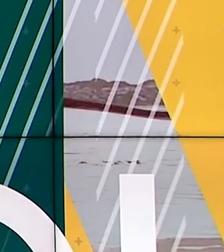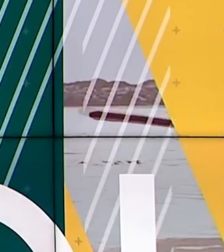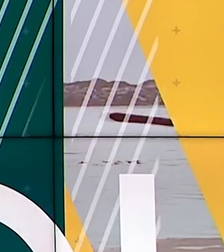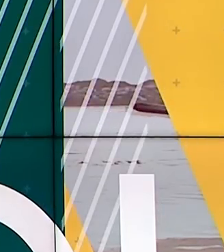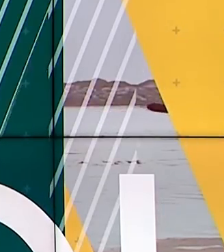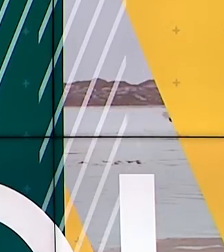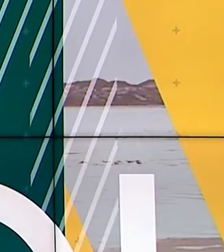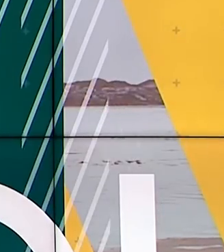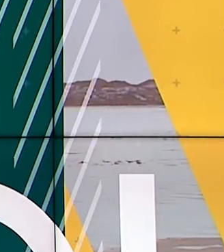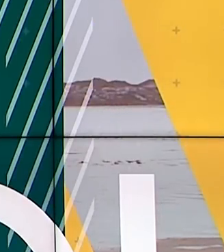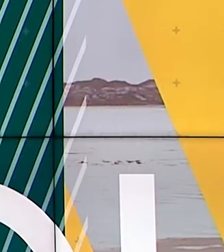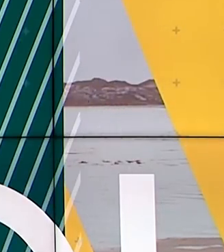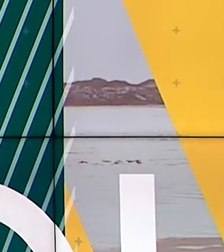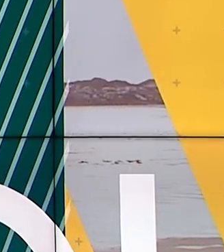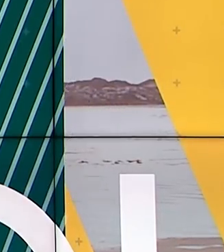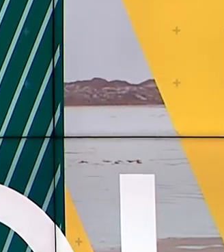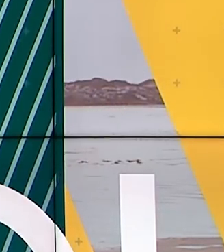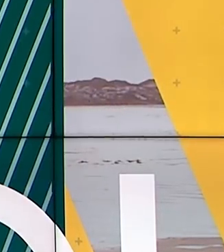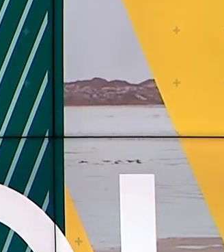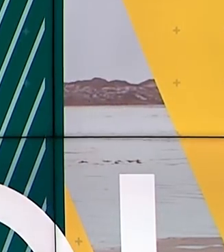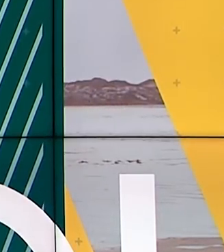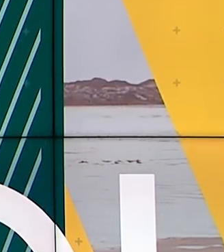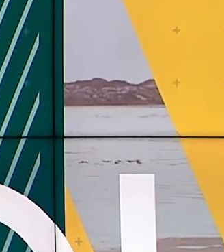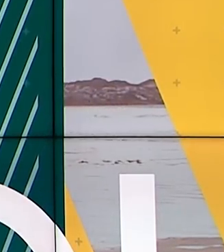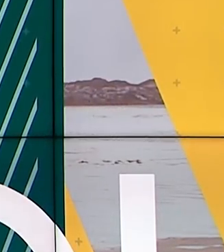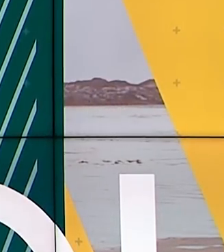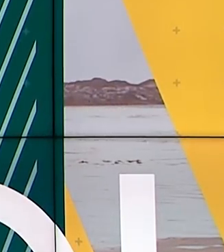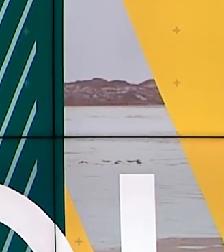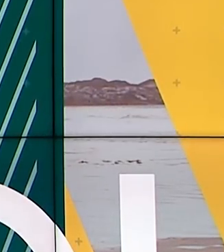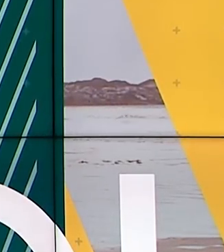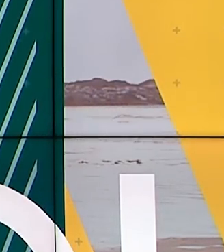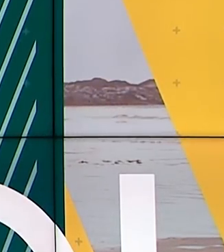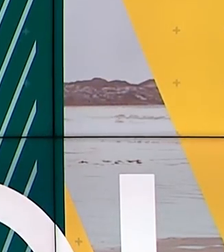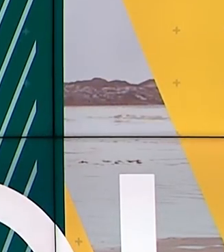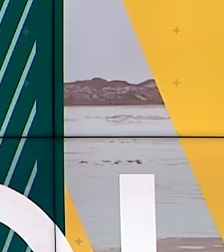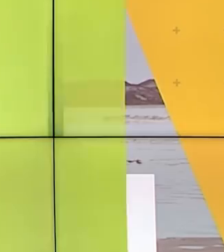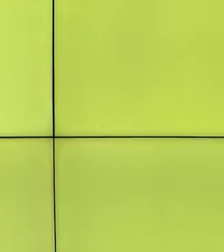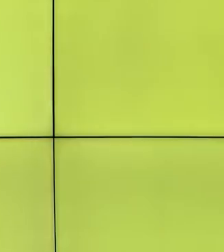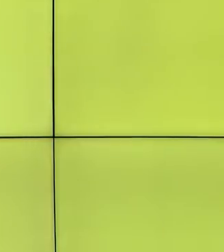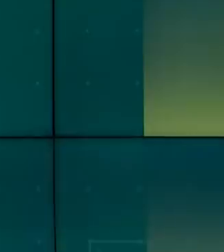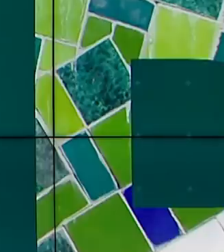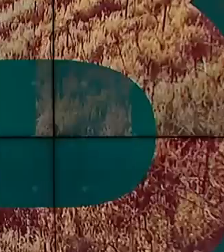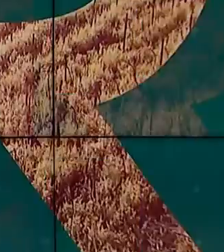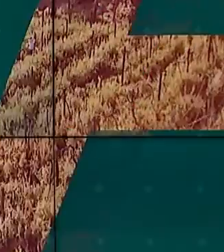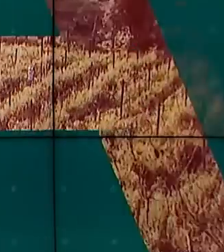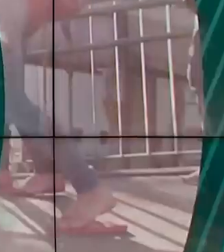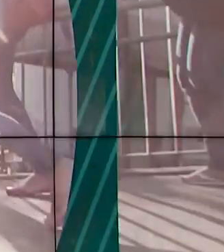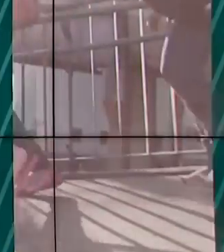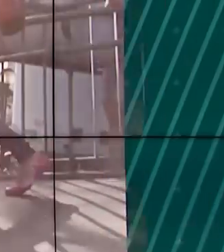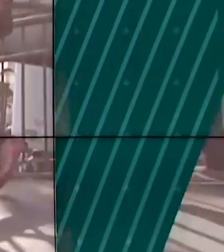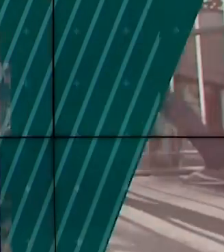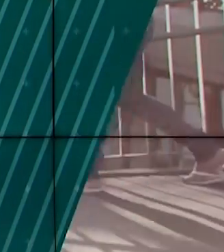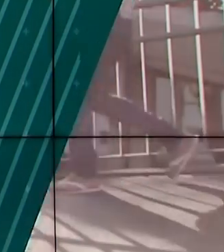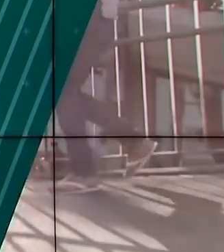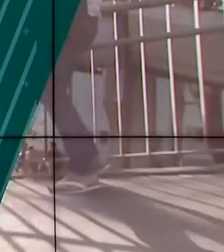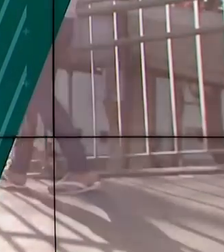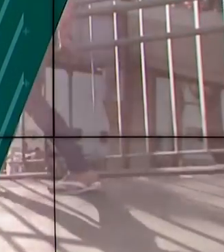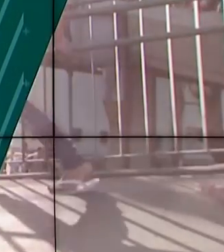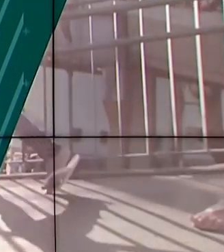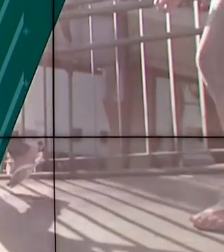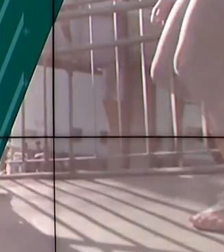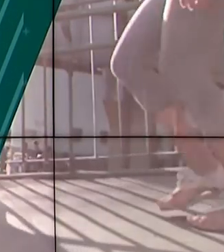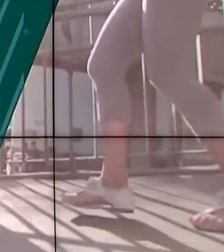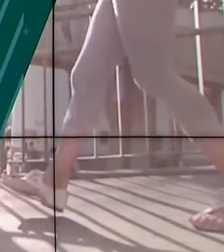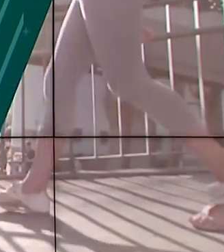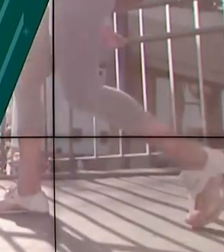nós acompanhamos ao vivo do itamaraty em brasília participação do presidente jair bolsonaro na cerimônia